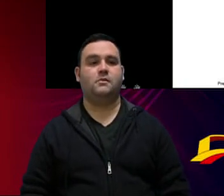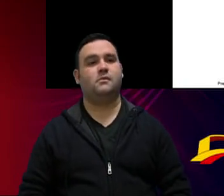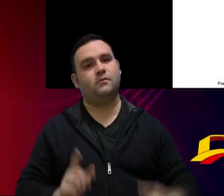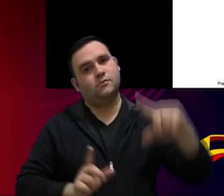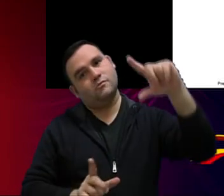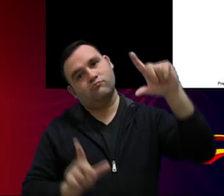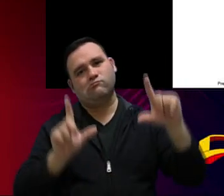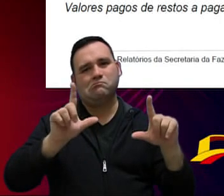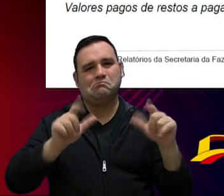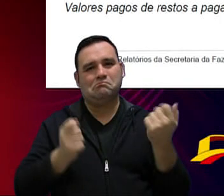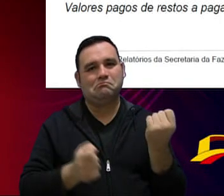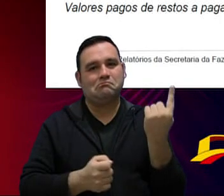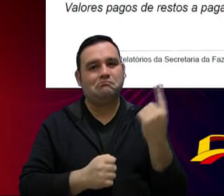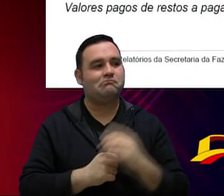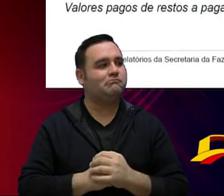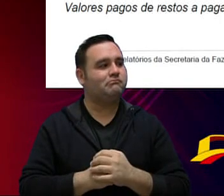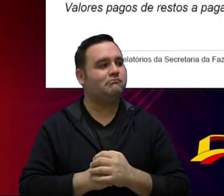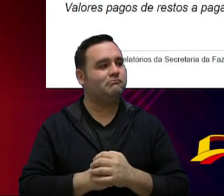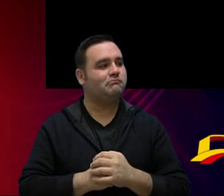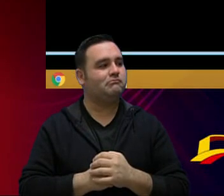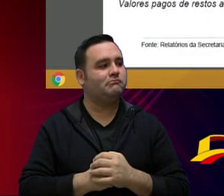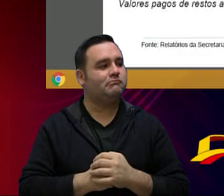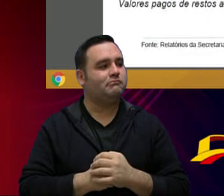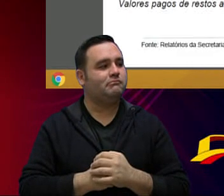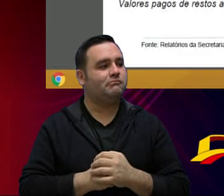é ué por que será que tá assim